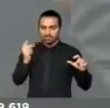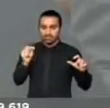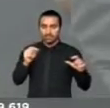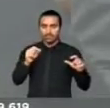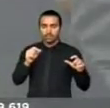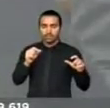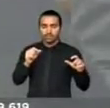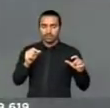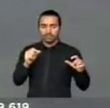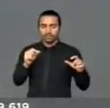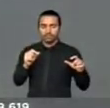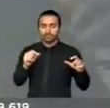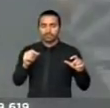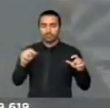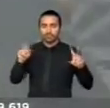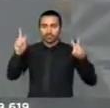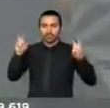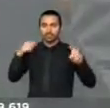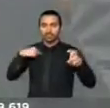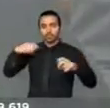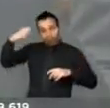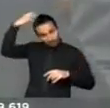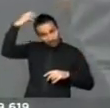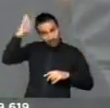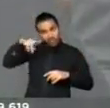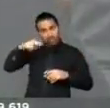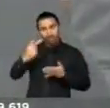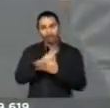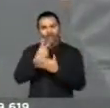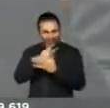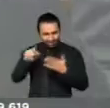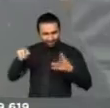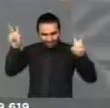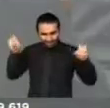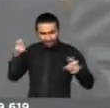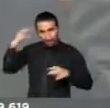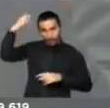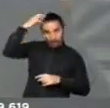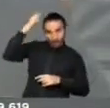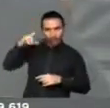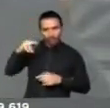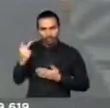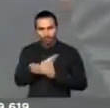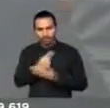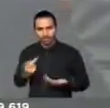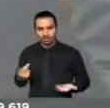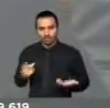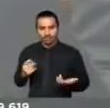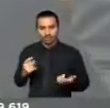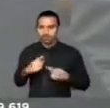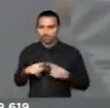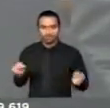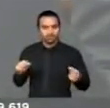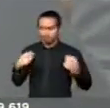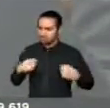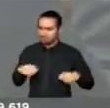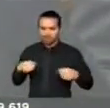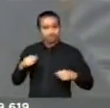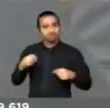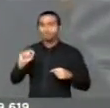significa dizer, o rei nunca erra. Mas sim, nós temos que viver com the rule of law, que é o império da lei.